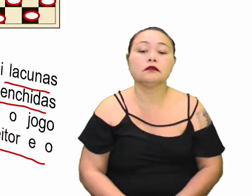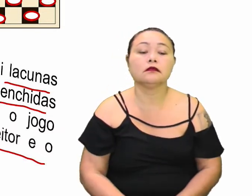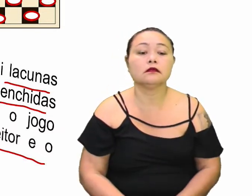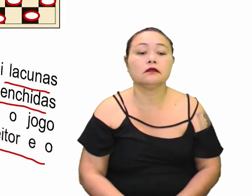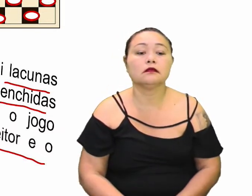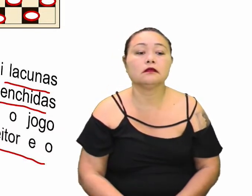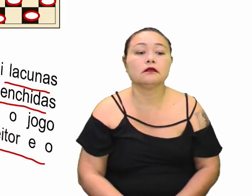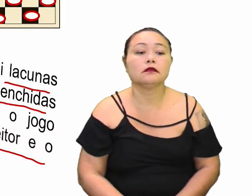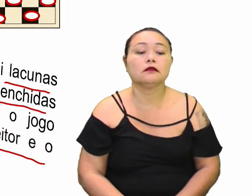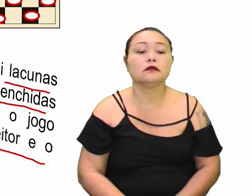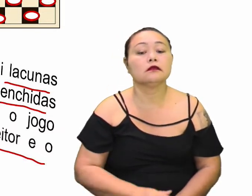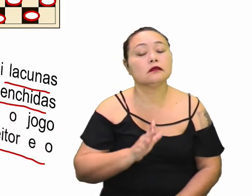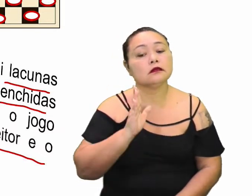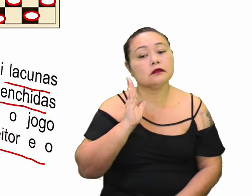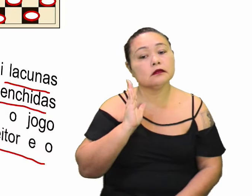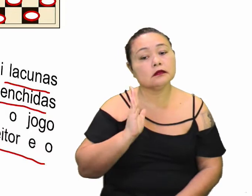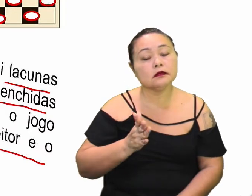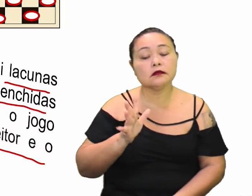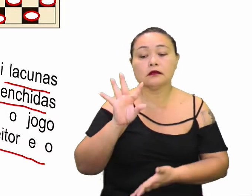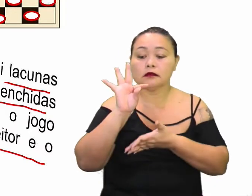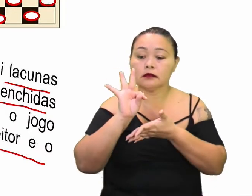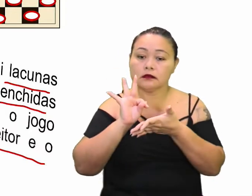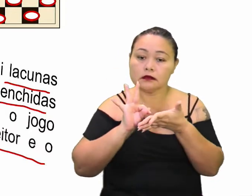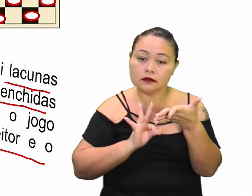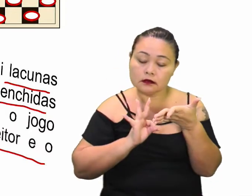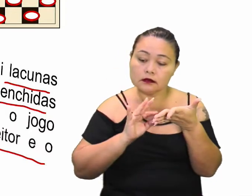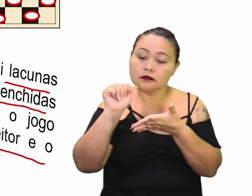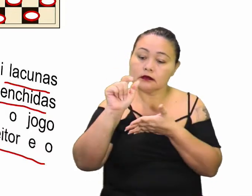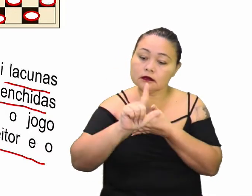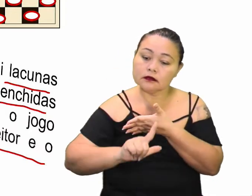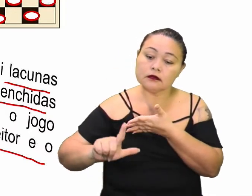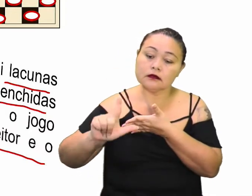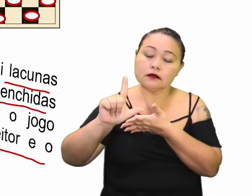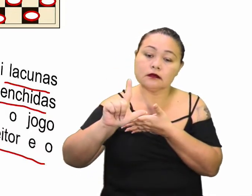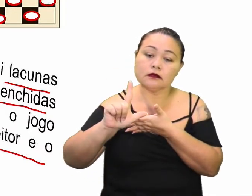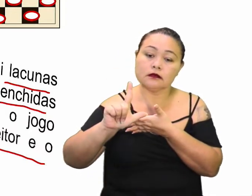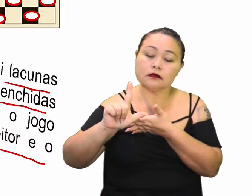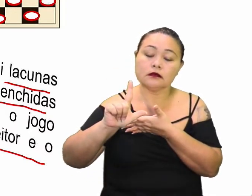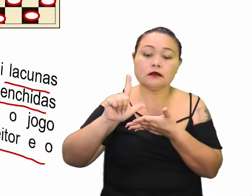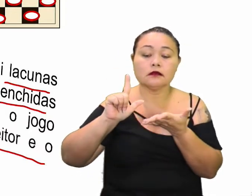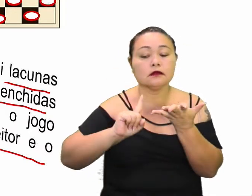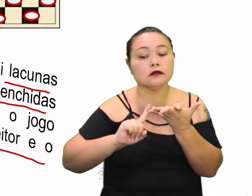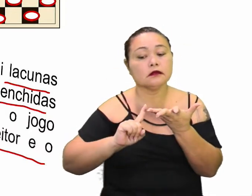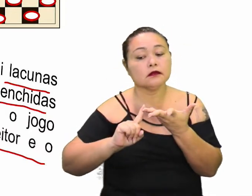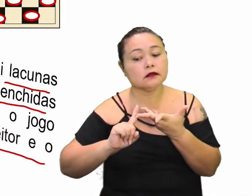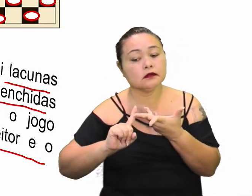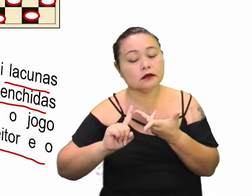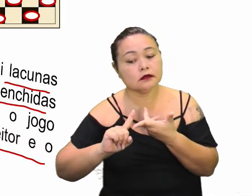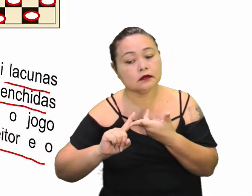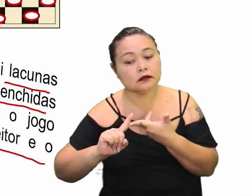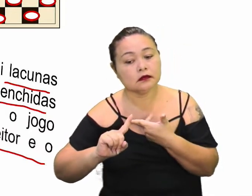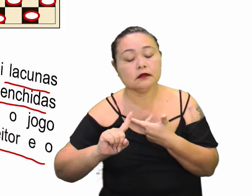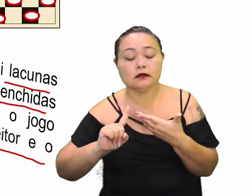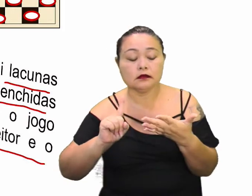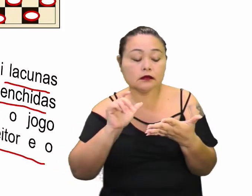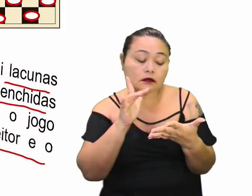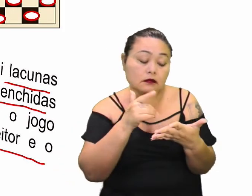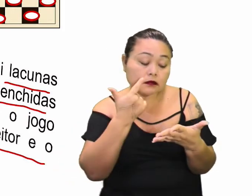Agora, mostrando para vocês essa relação dessa pintura em tela com a